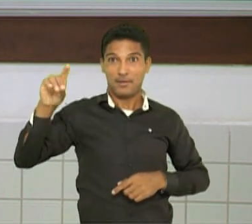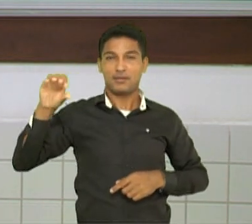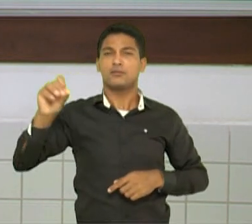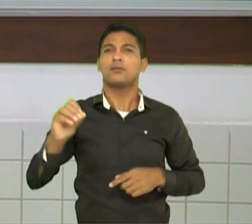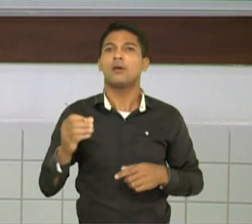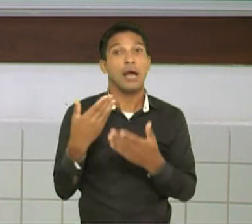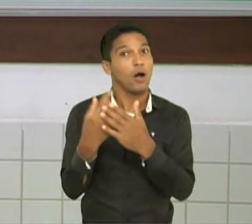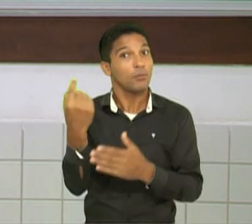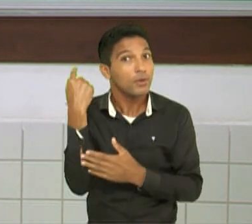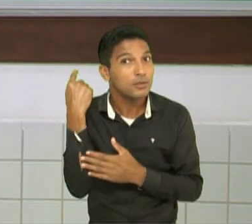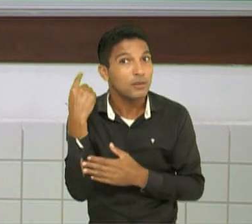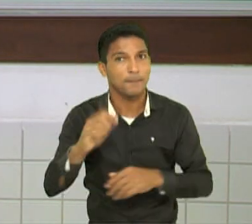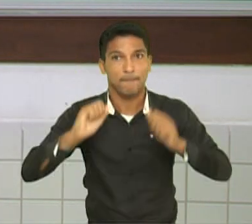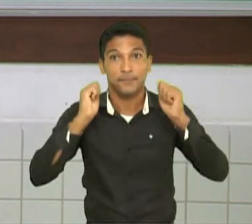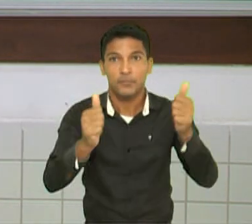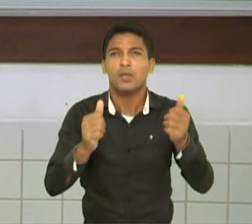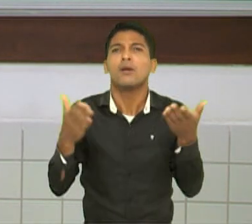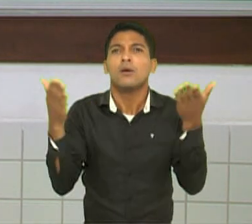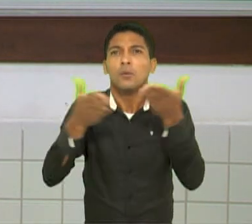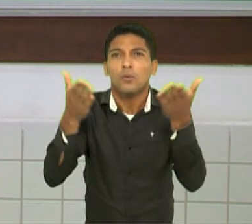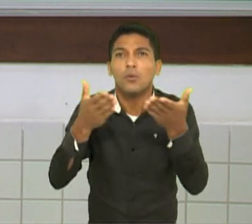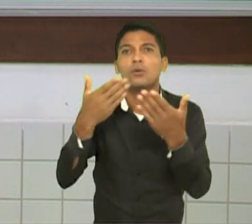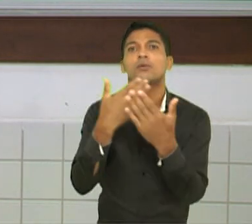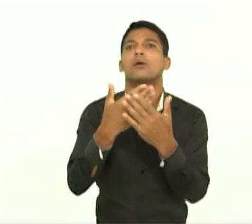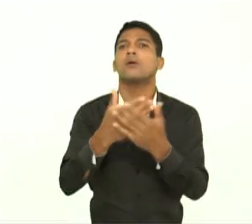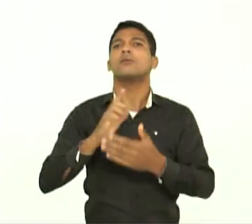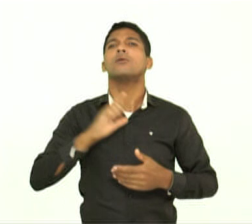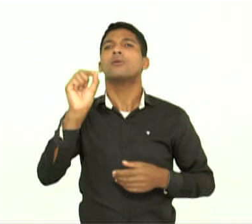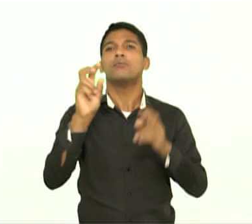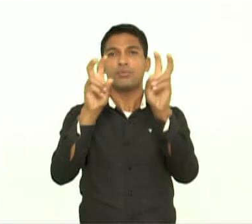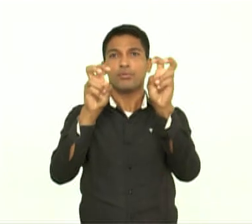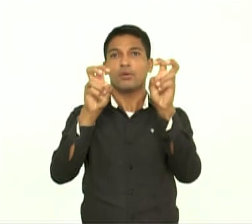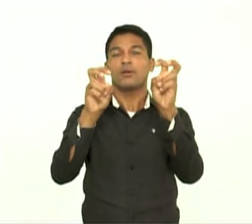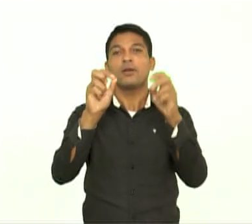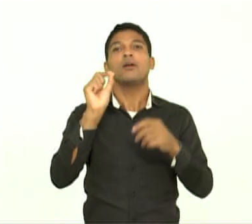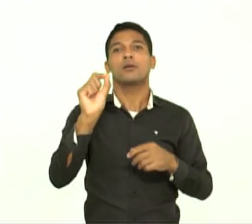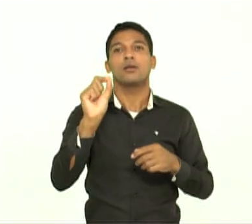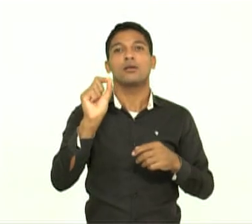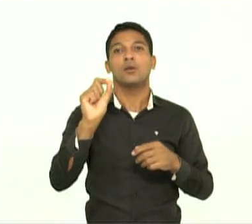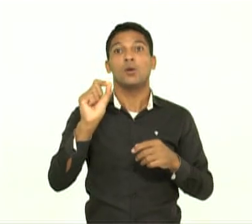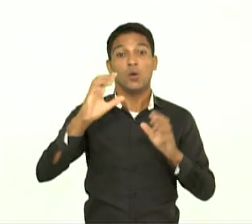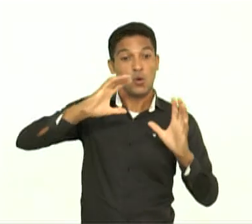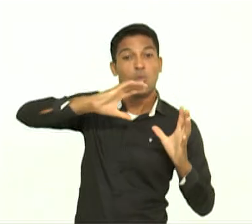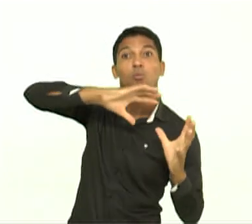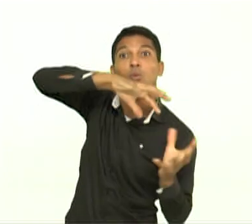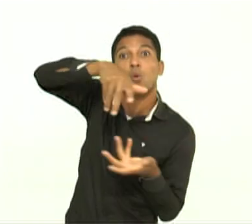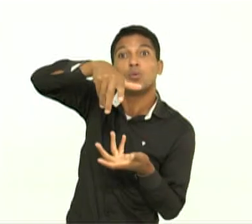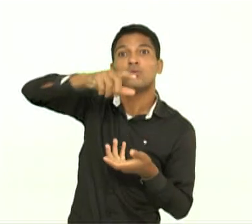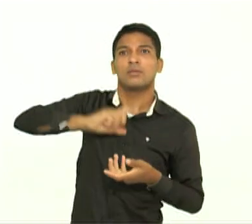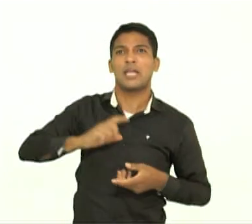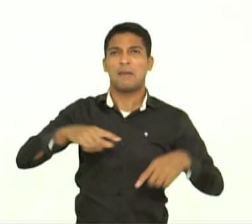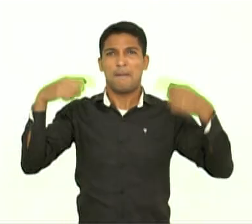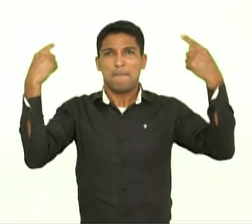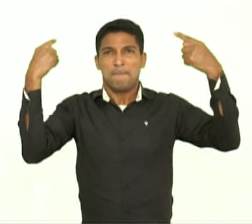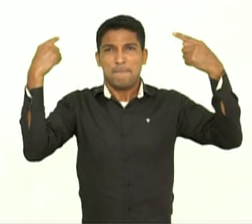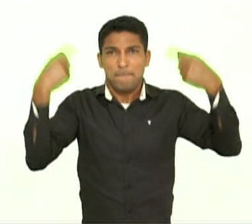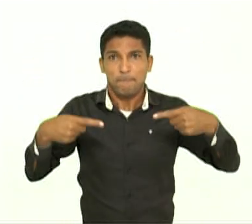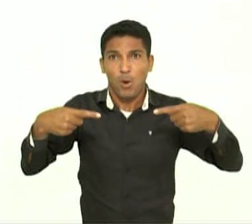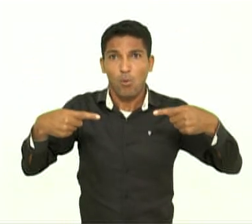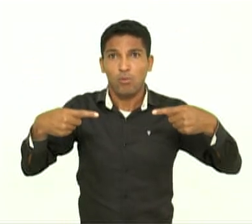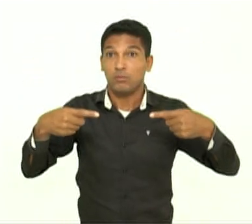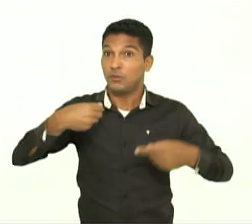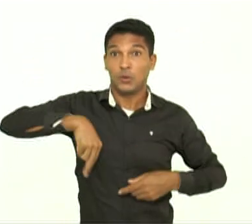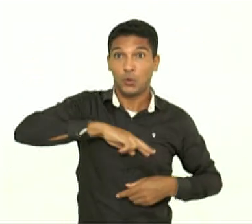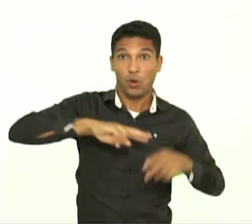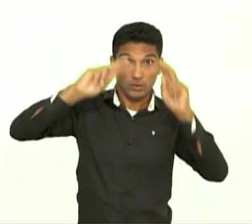o que nós teremos? Aula de hoje, nós vamos tratar sobre os desafios mundiais que temos de